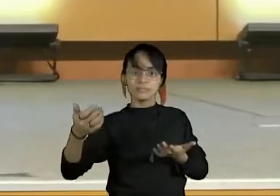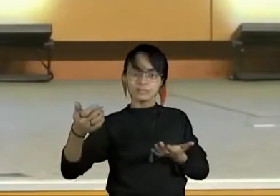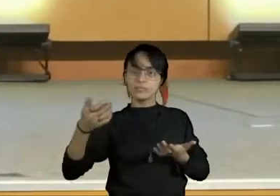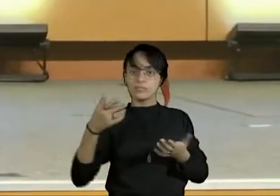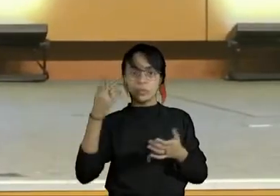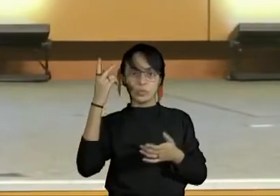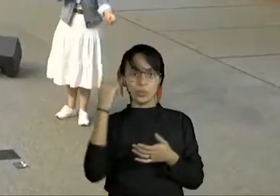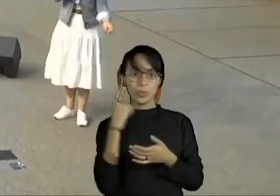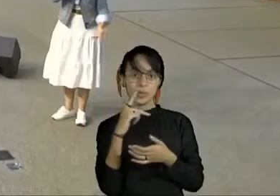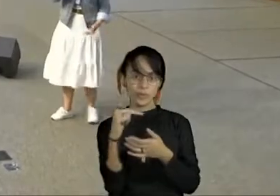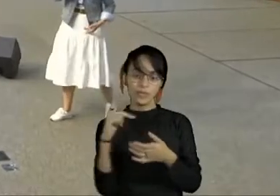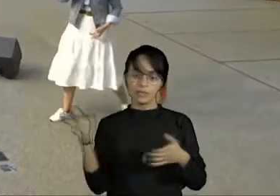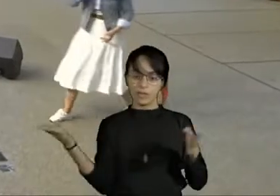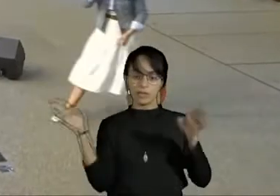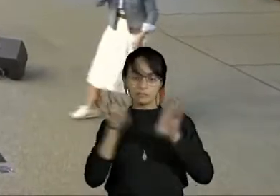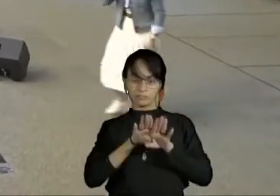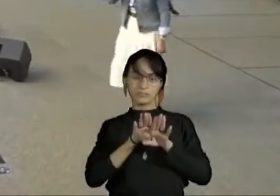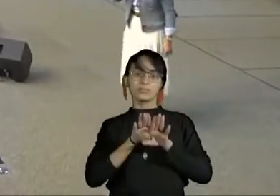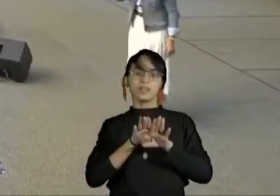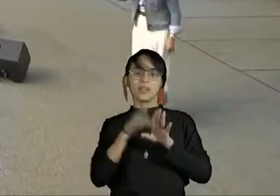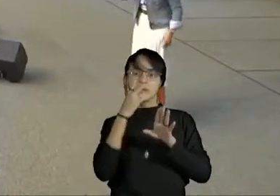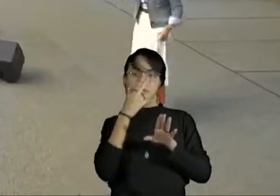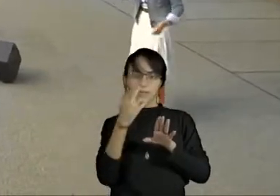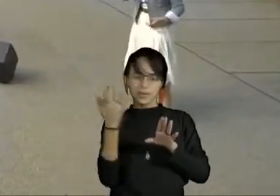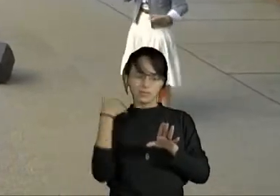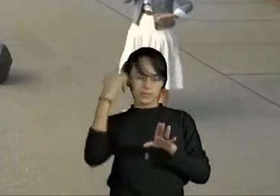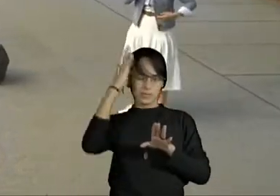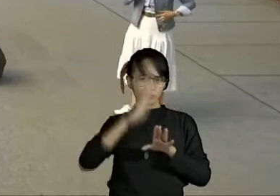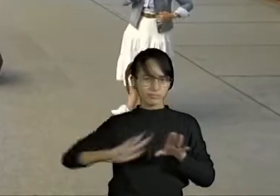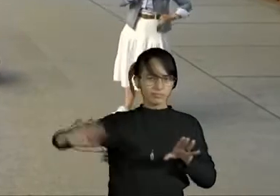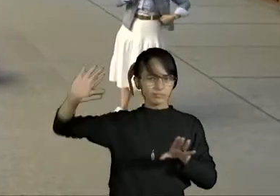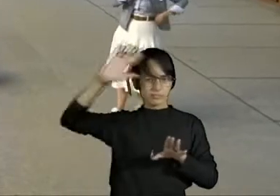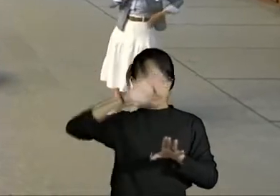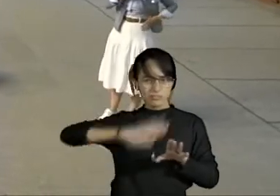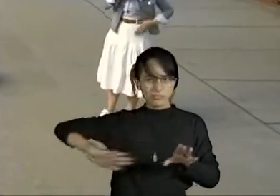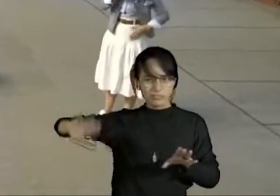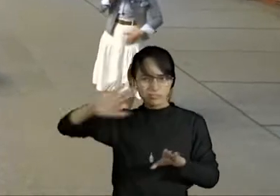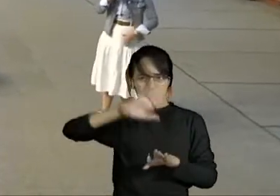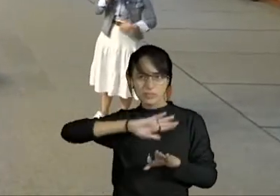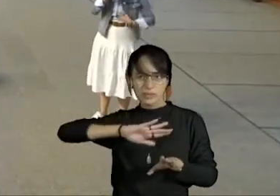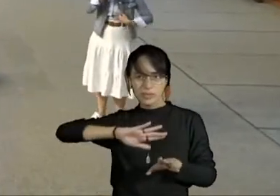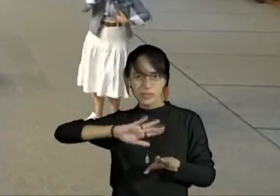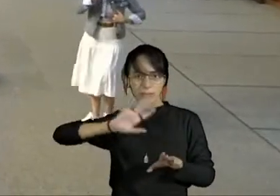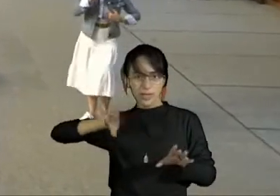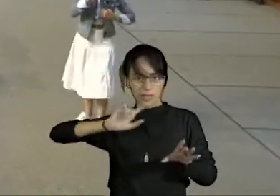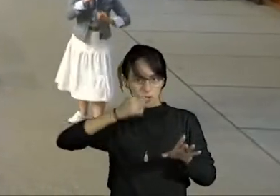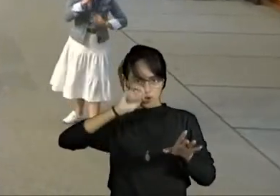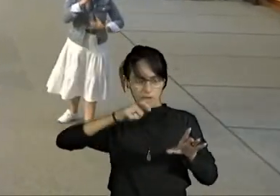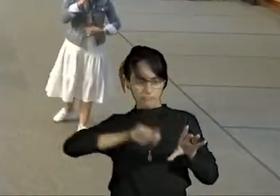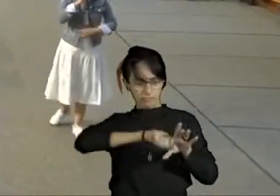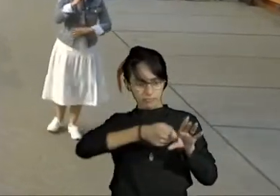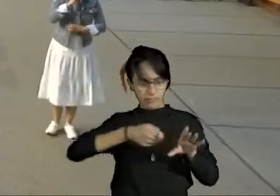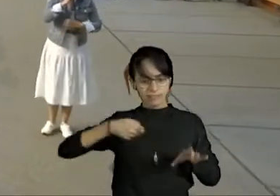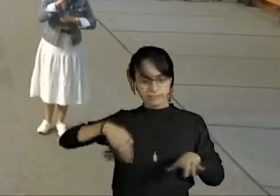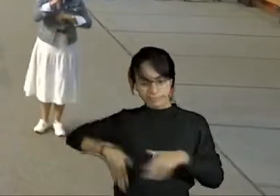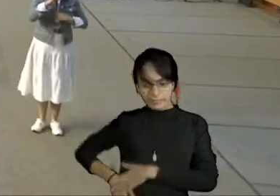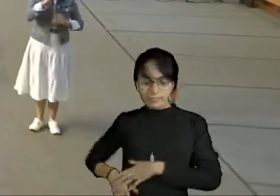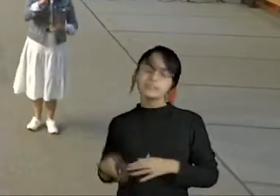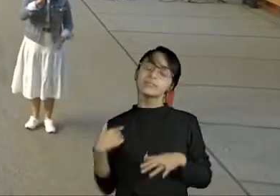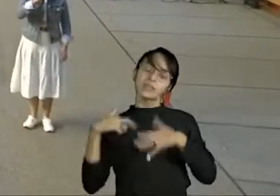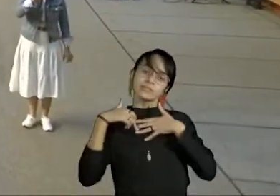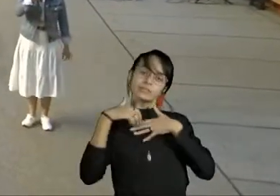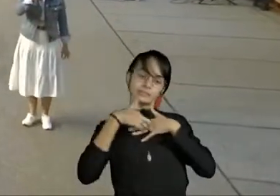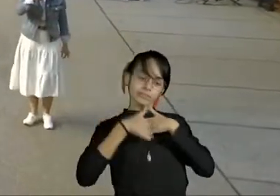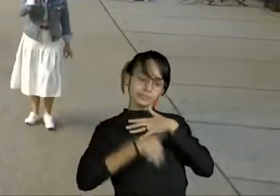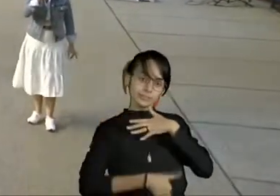texto diz que ela fecha a porta. Parece que eu imagino a cena, ela pegando a chave e colocando no bolso. Desce ela as escadas,